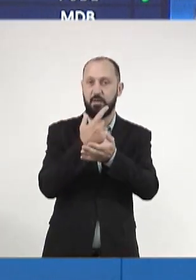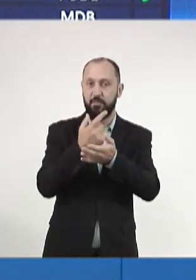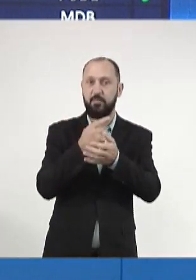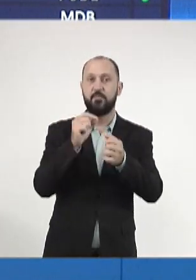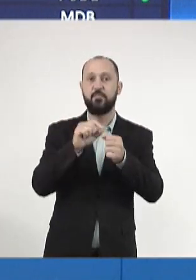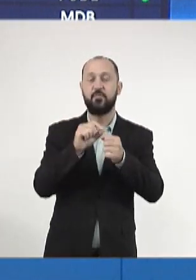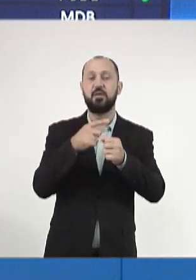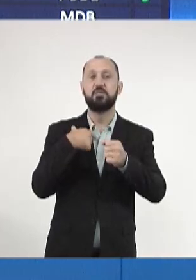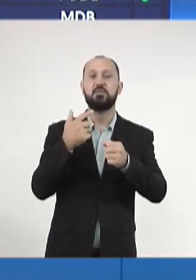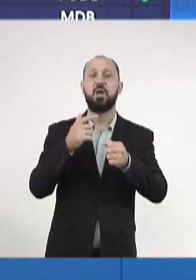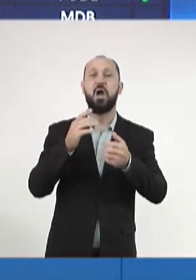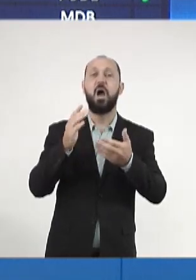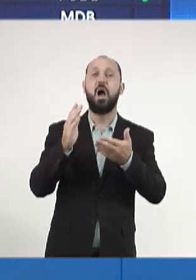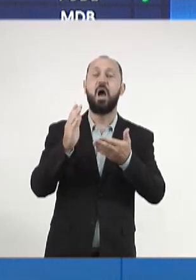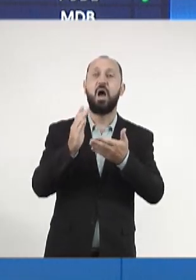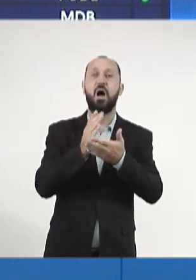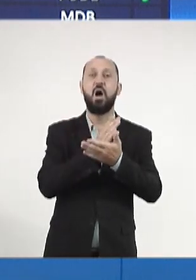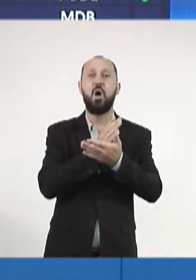fazer cessar aí